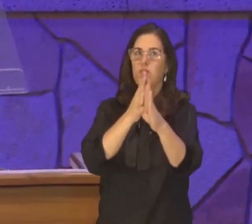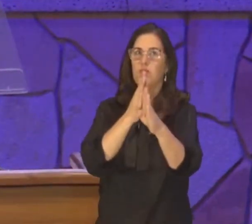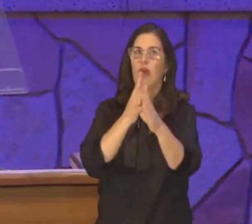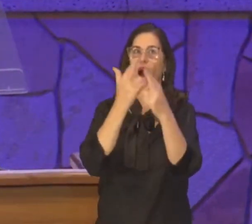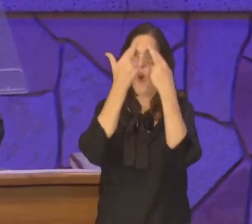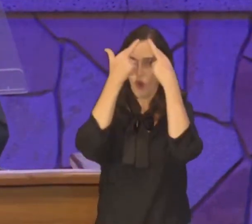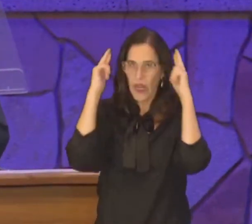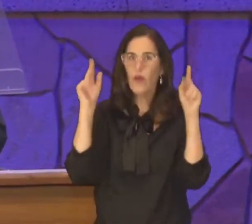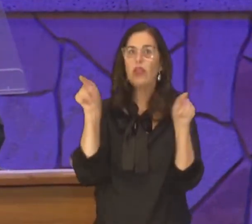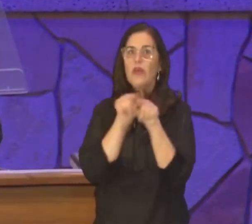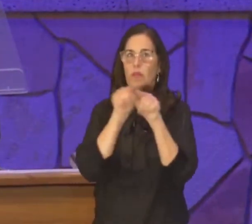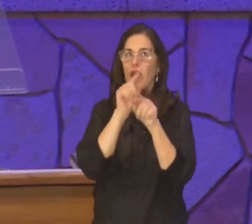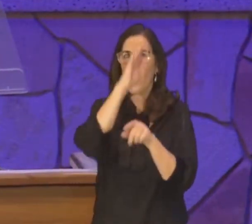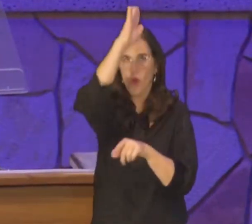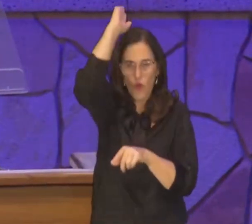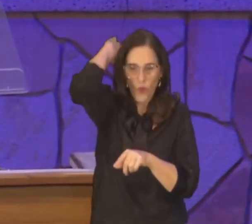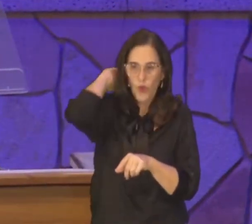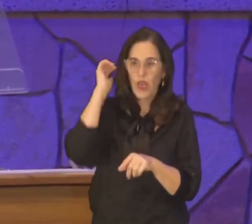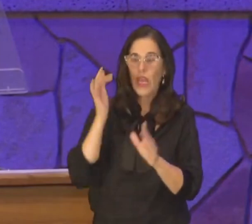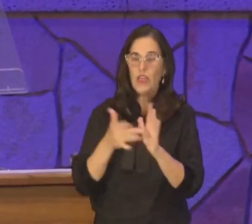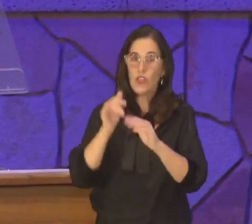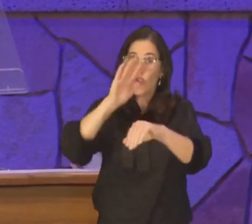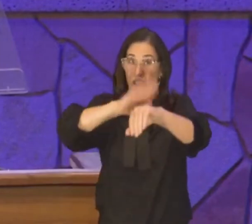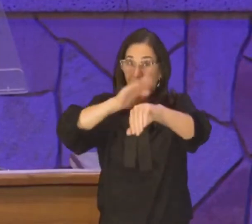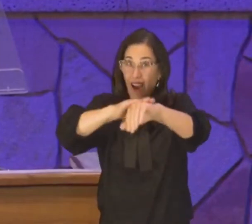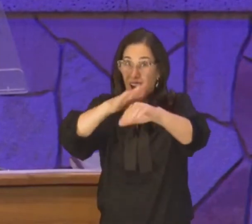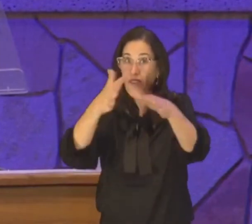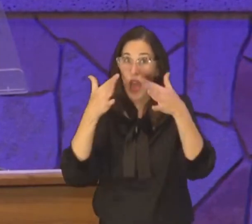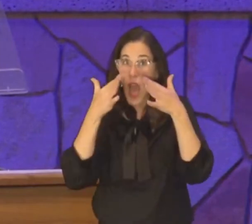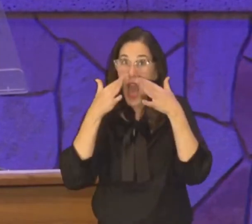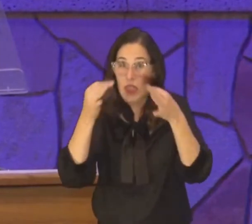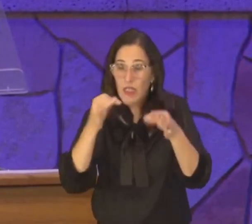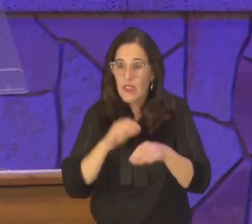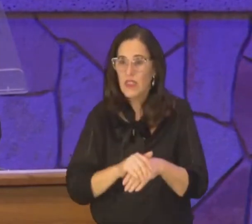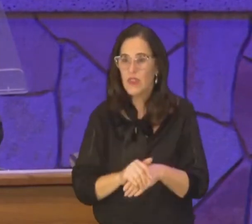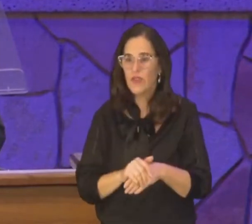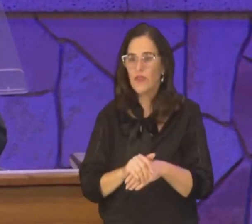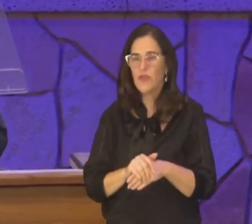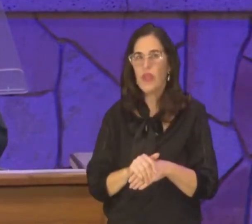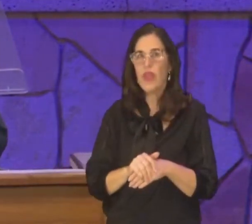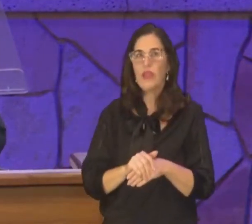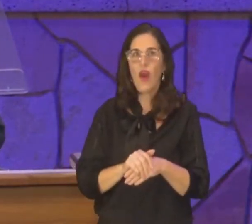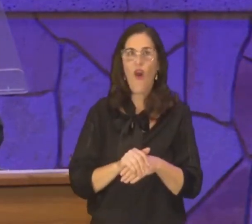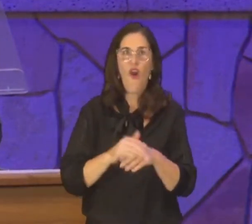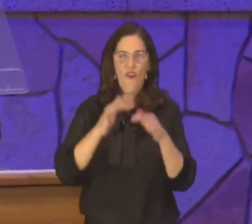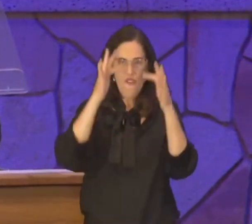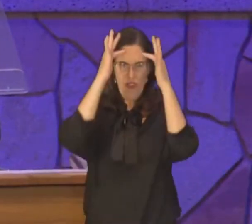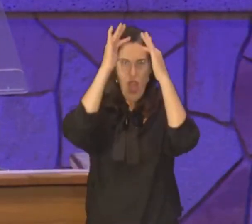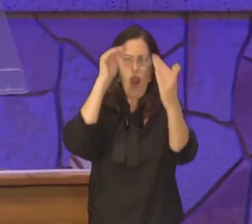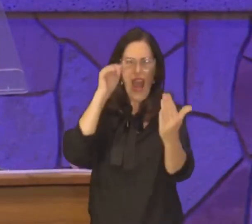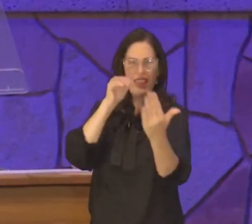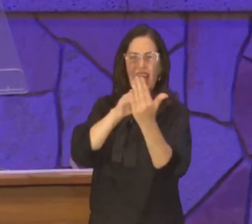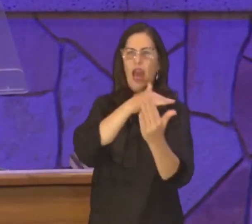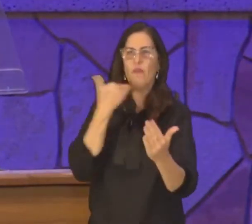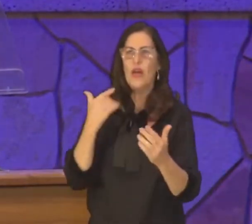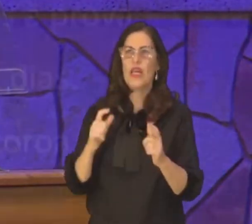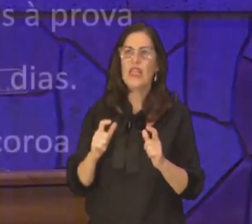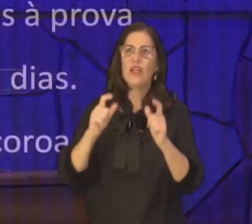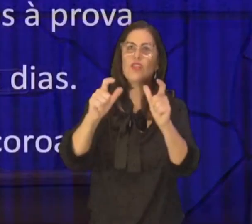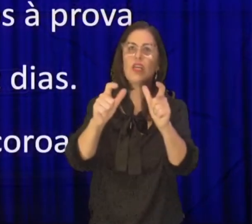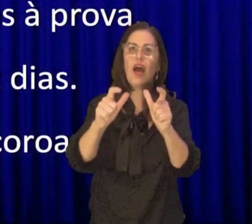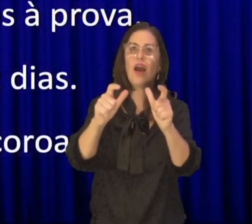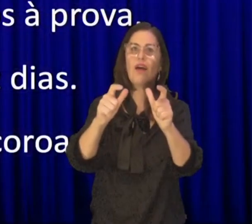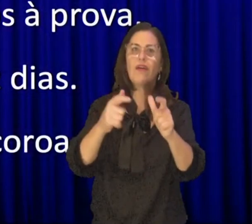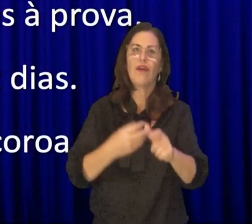a atenção deles, quando Jesus vai dizer no verso de número 10, ser fiel até a morte e dar-te-ei a coroa